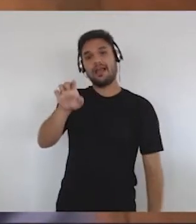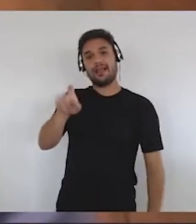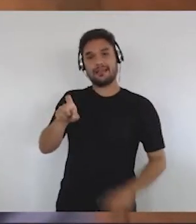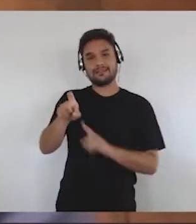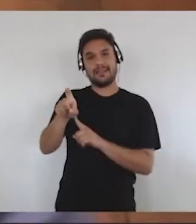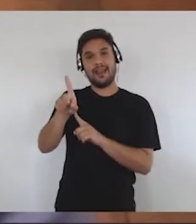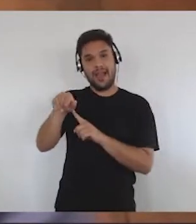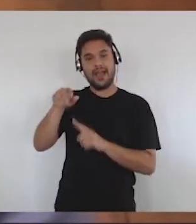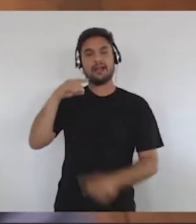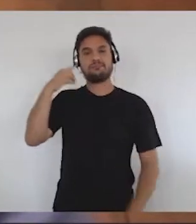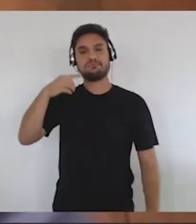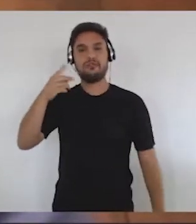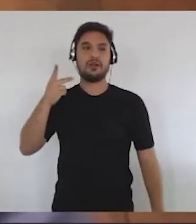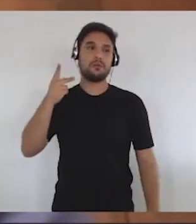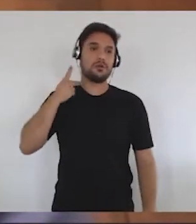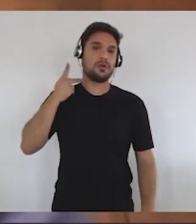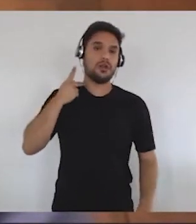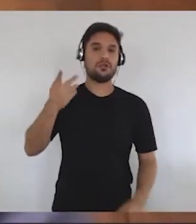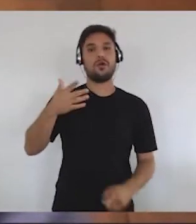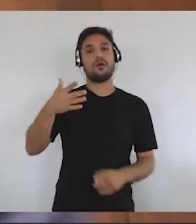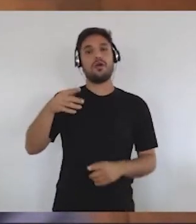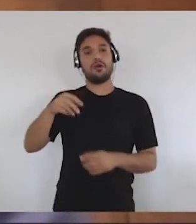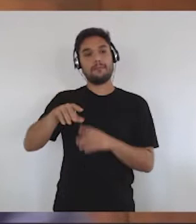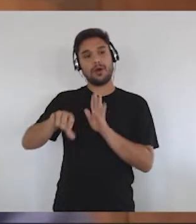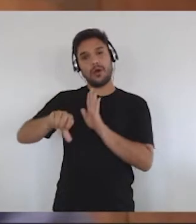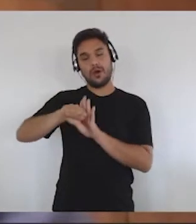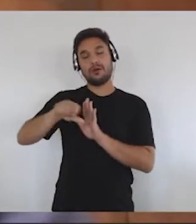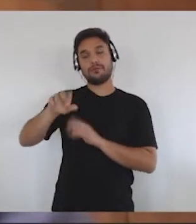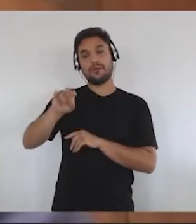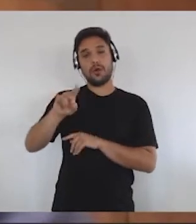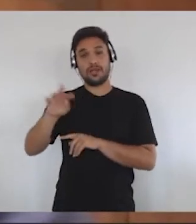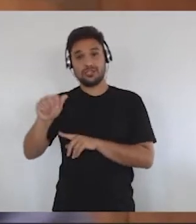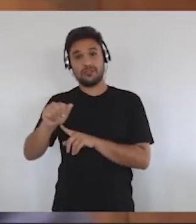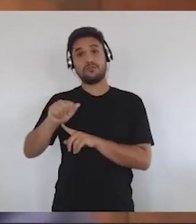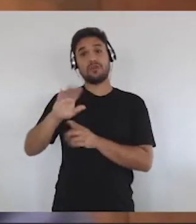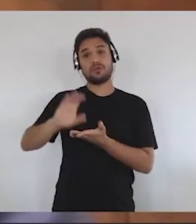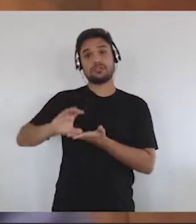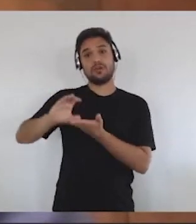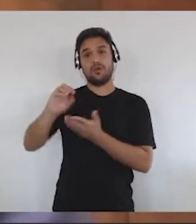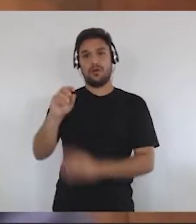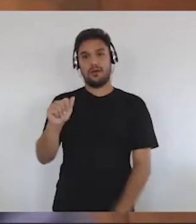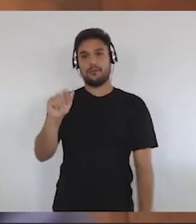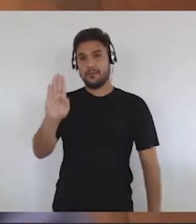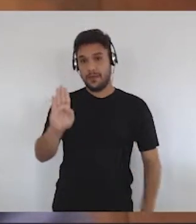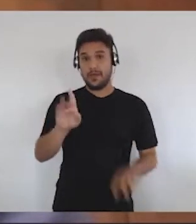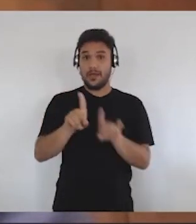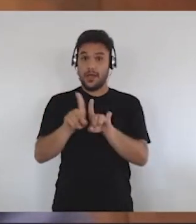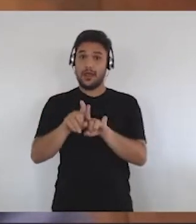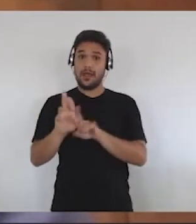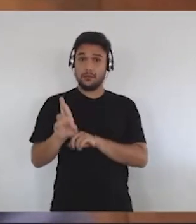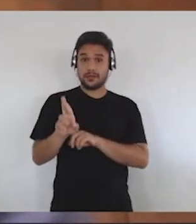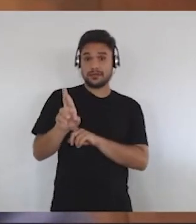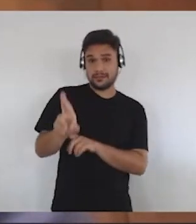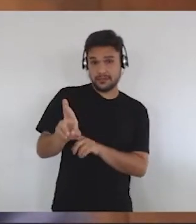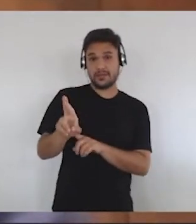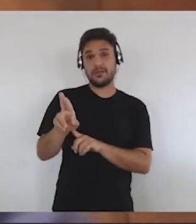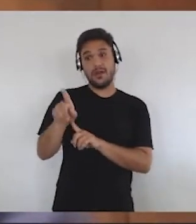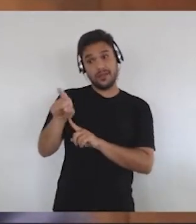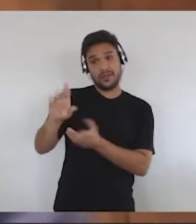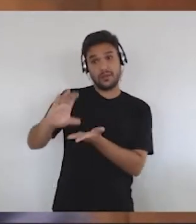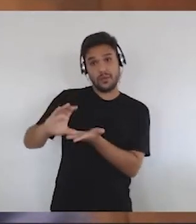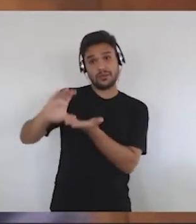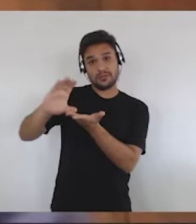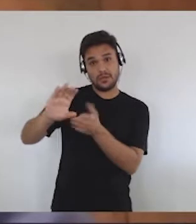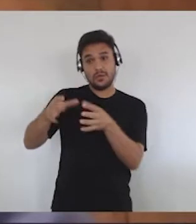que é advogado, procurador nacional de prerrogativas do Conselho Federal da OAB, representando naquele conselho